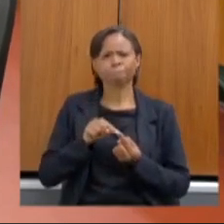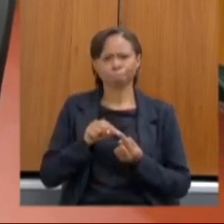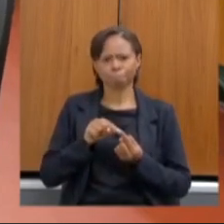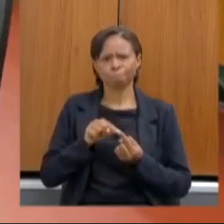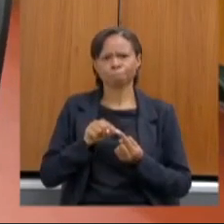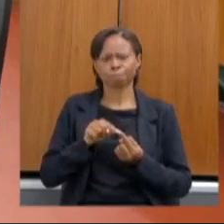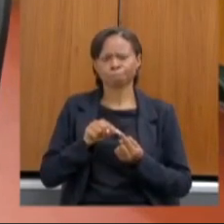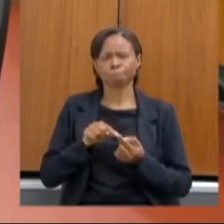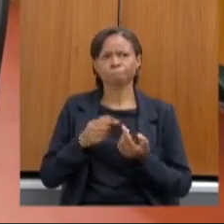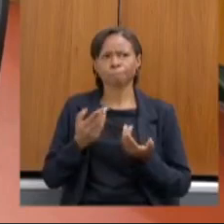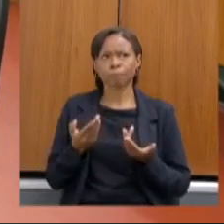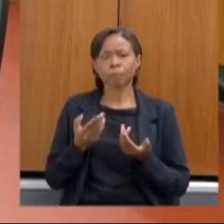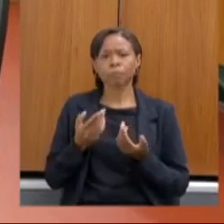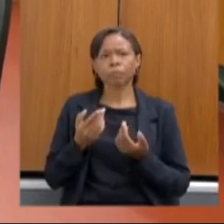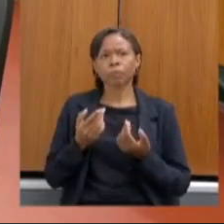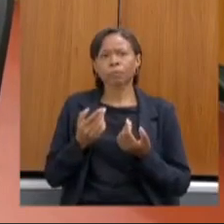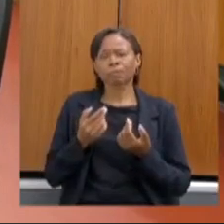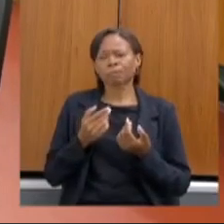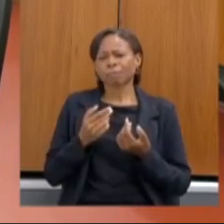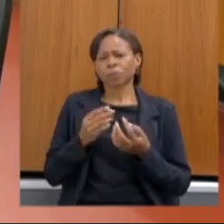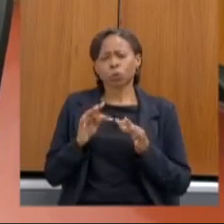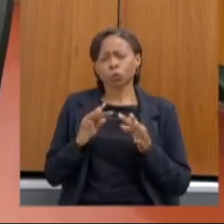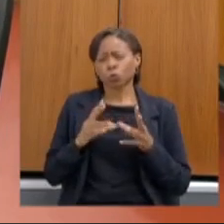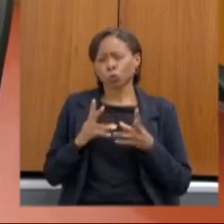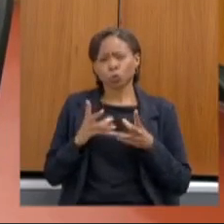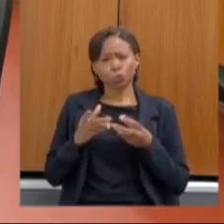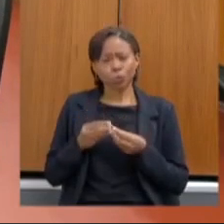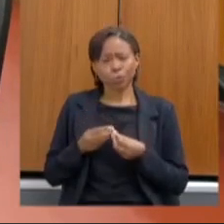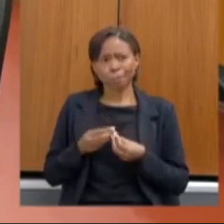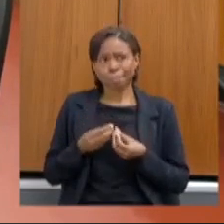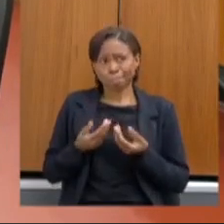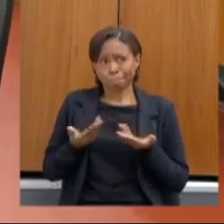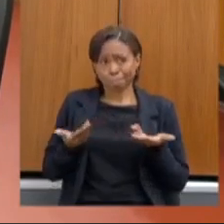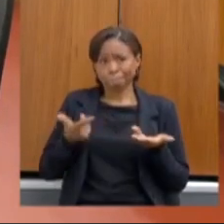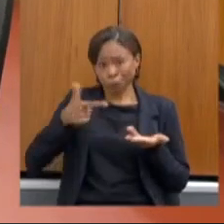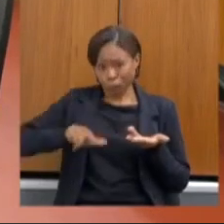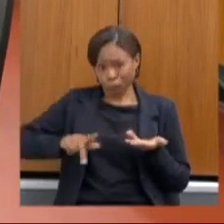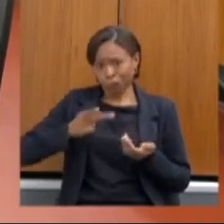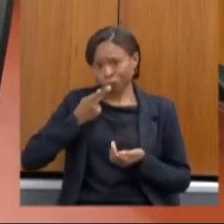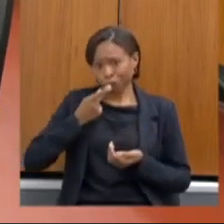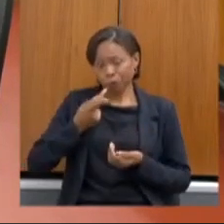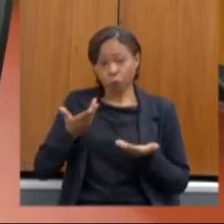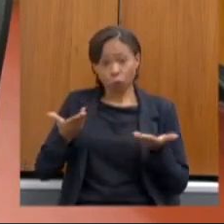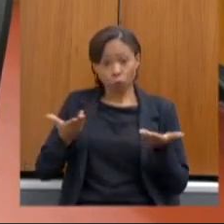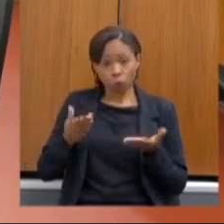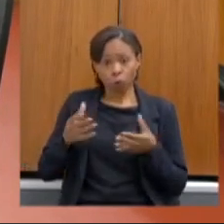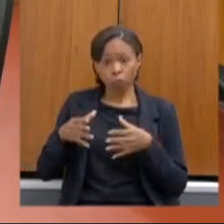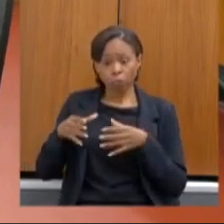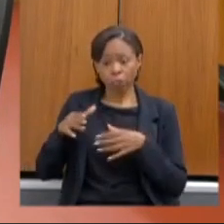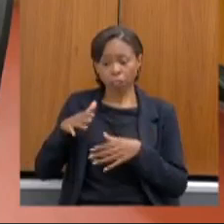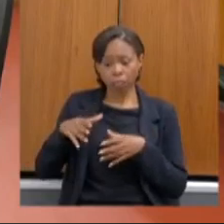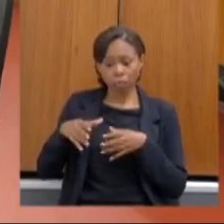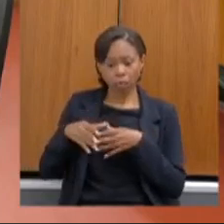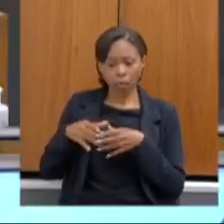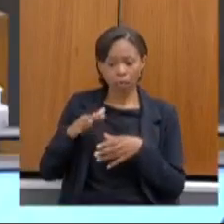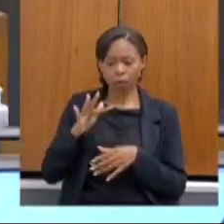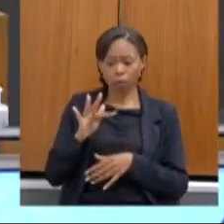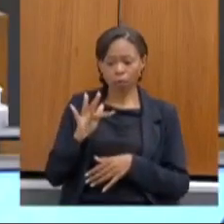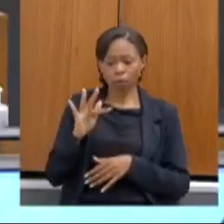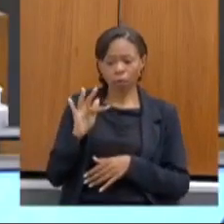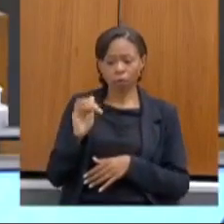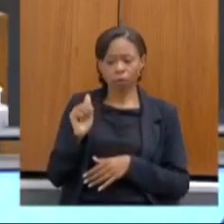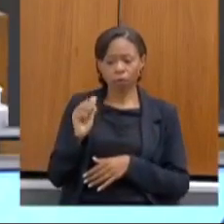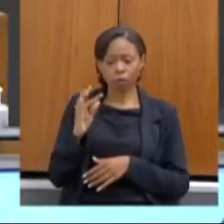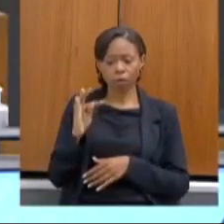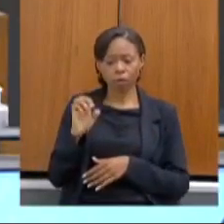E a questão toda vigília eu eu volto a dizer hoje é a fapemig recebe por exemplo até Novembro